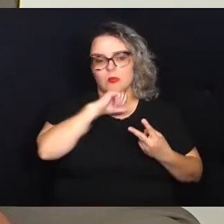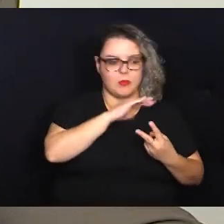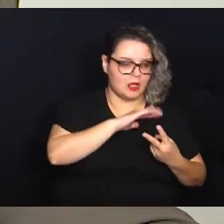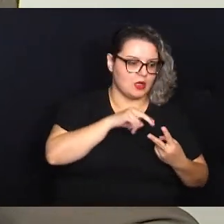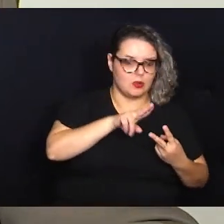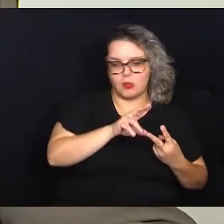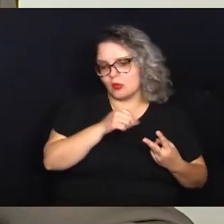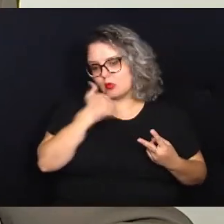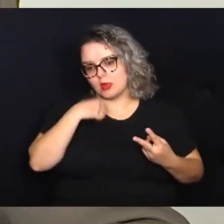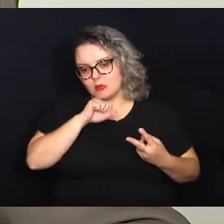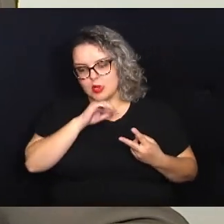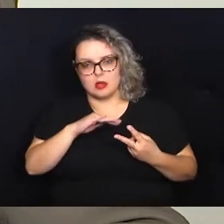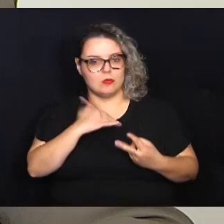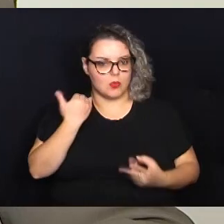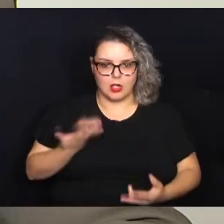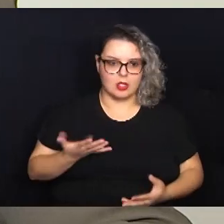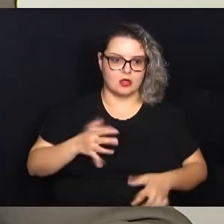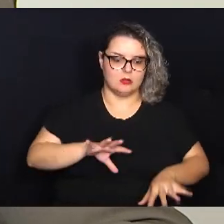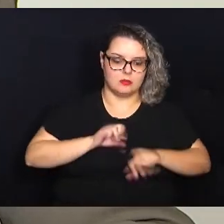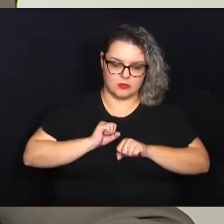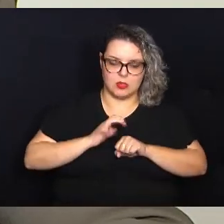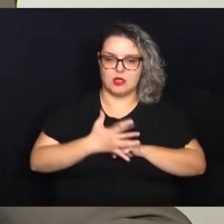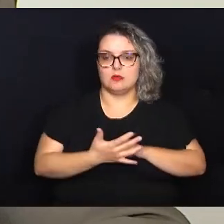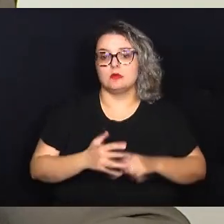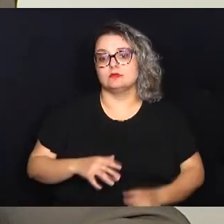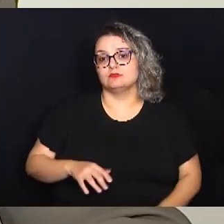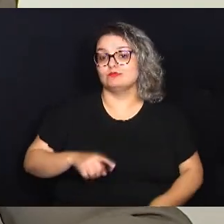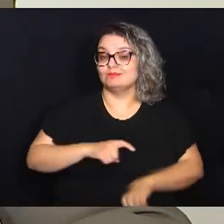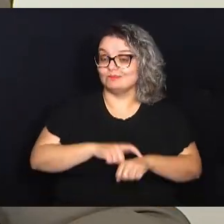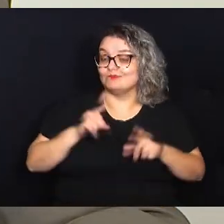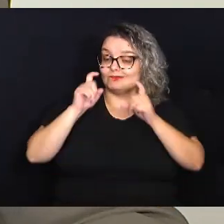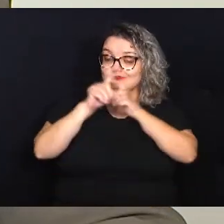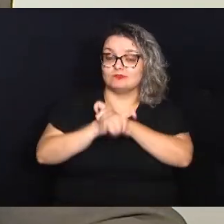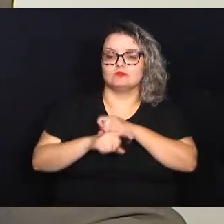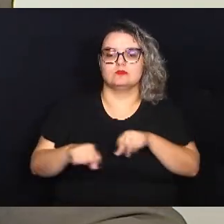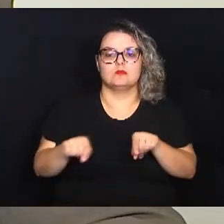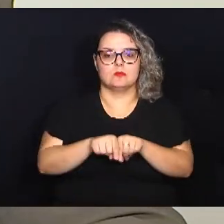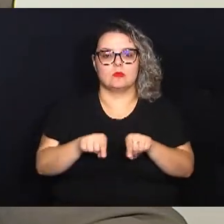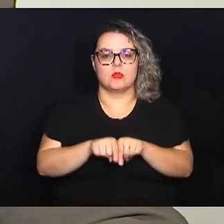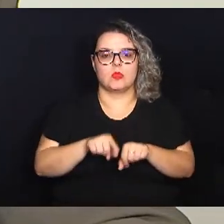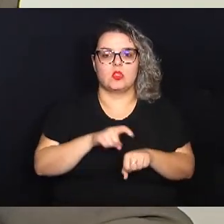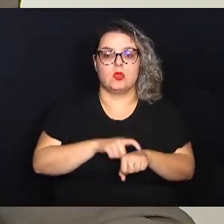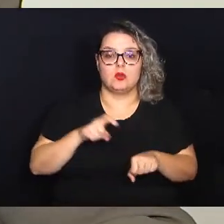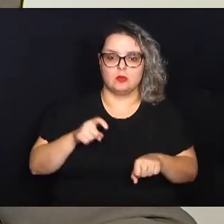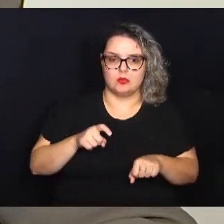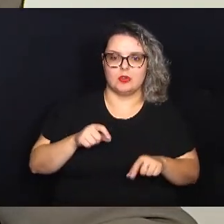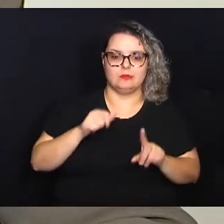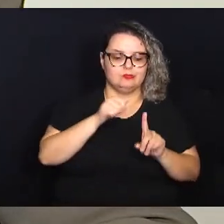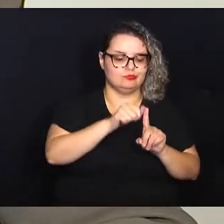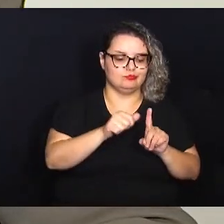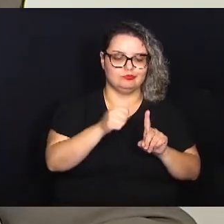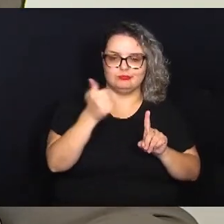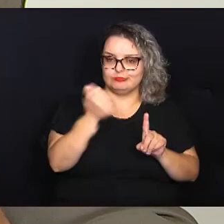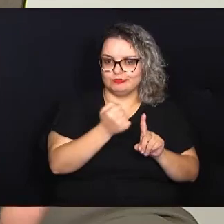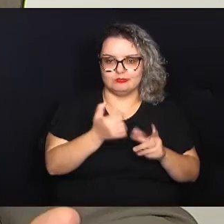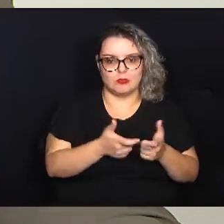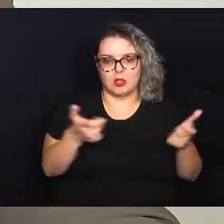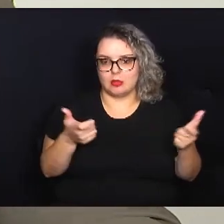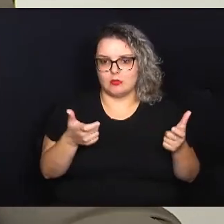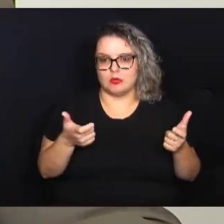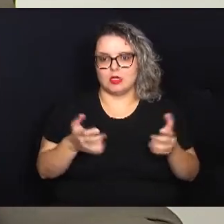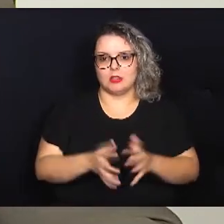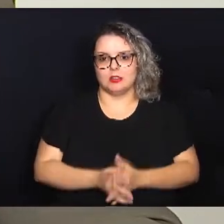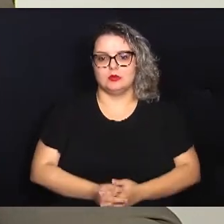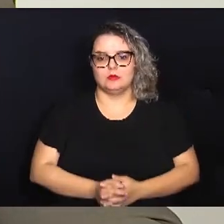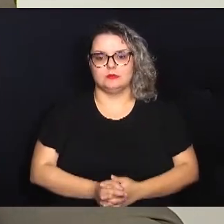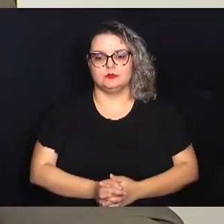só a mãe, em situações bem difíceis. E depois nós também, pelo aumento de feminicídio, que, né, na